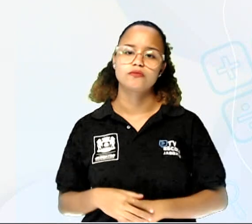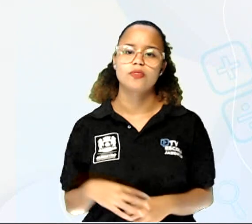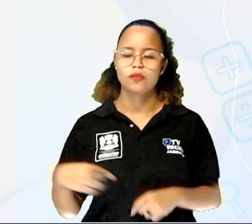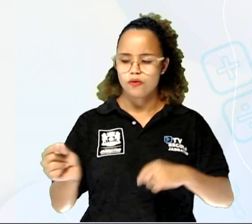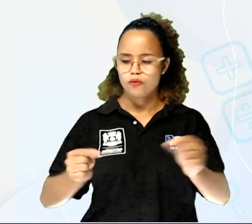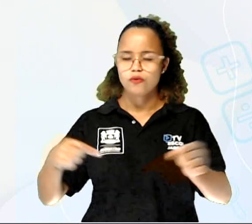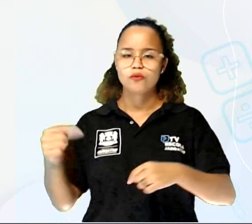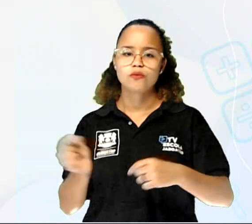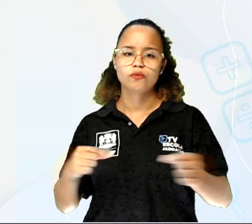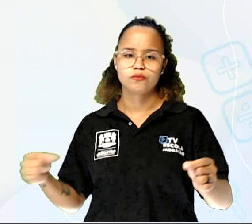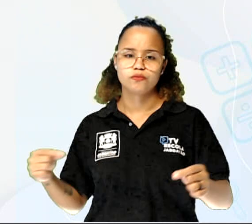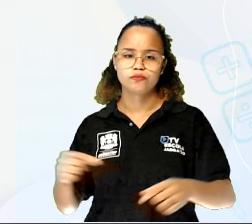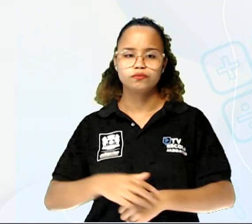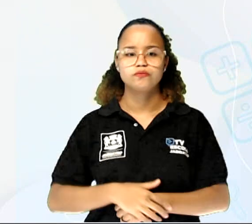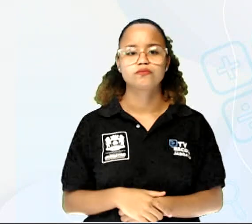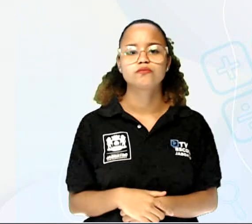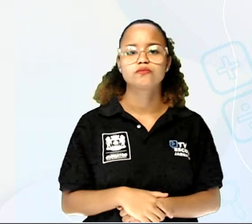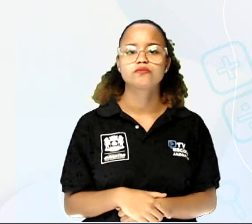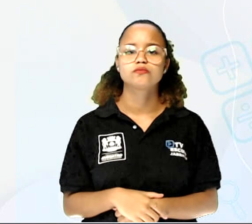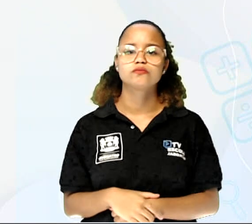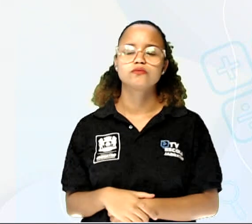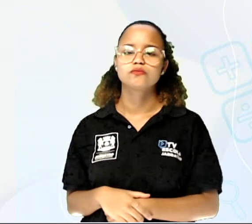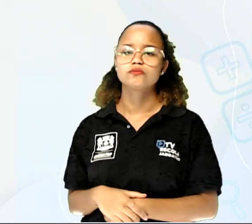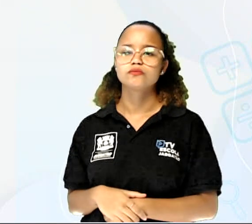fita métrica e tenho